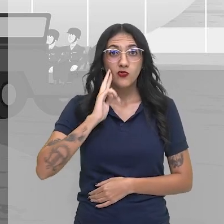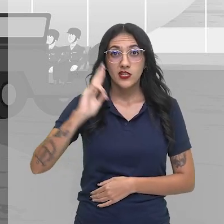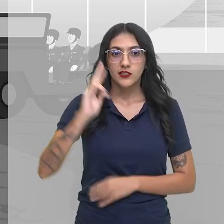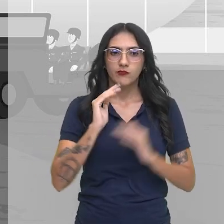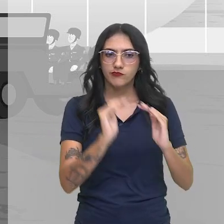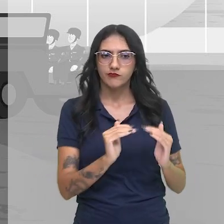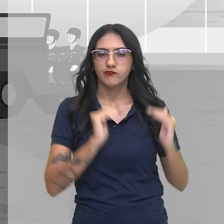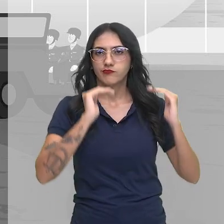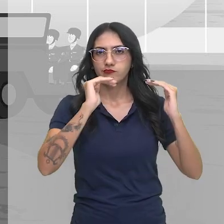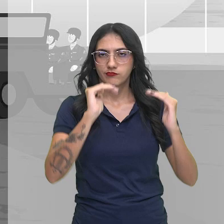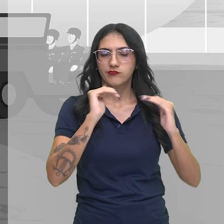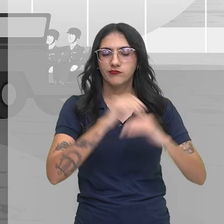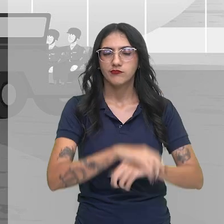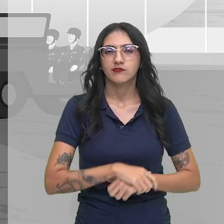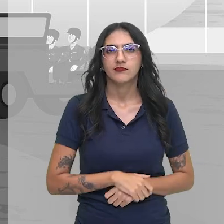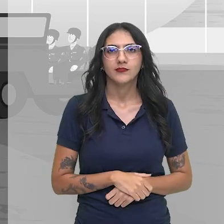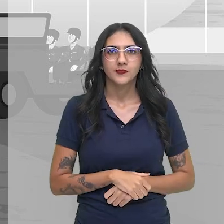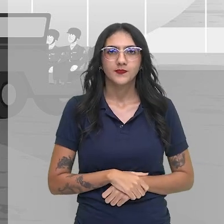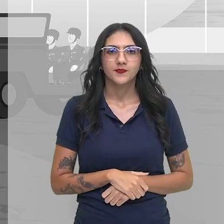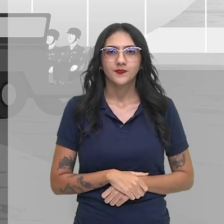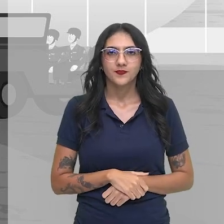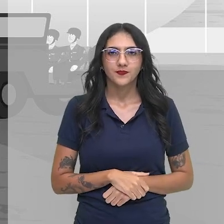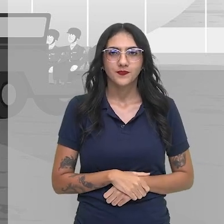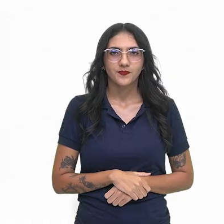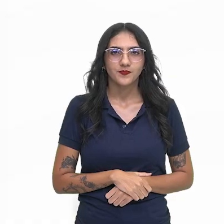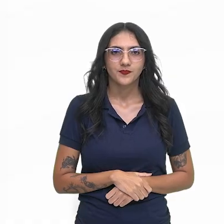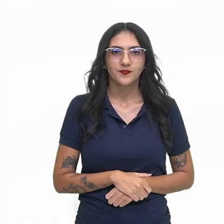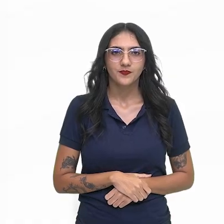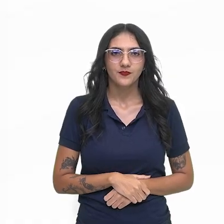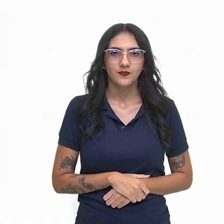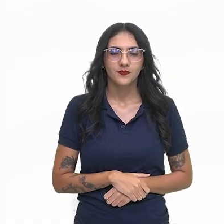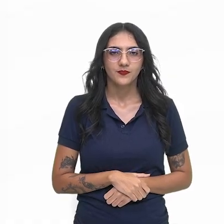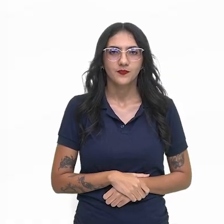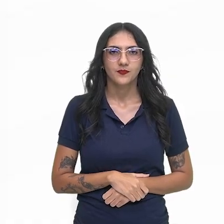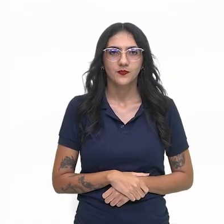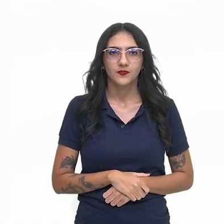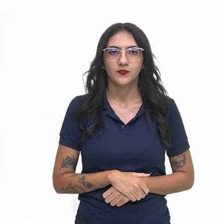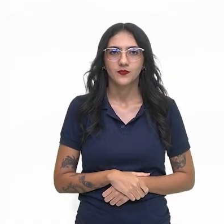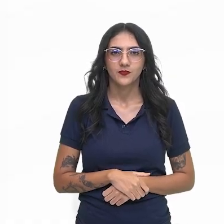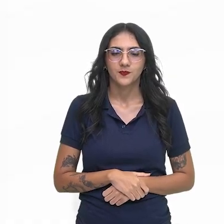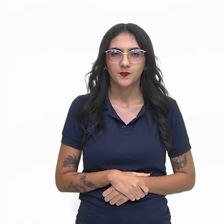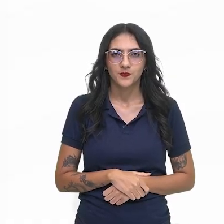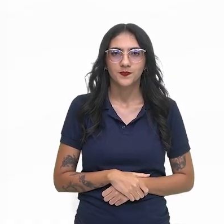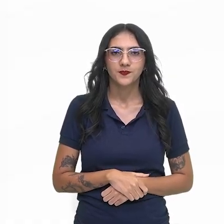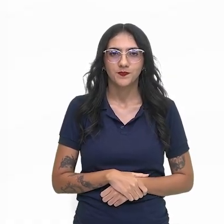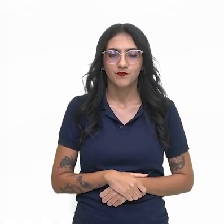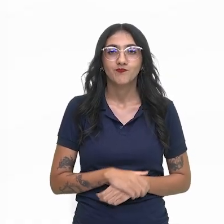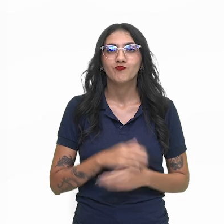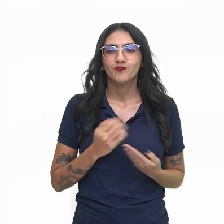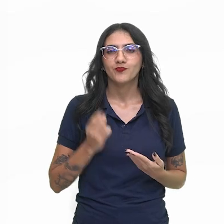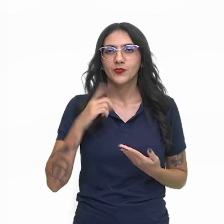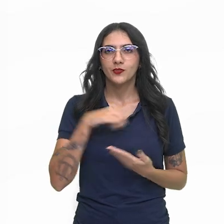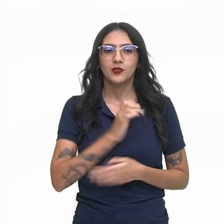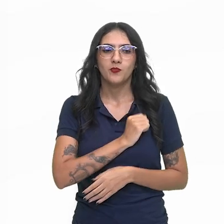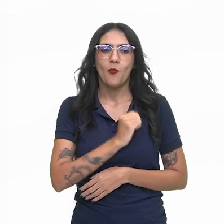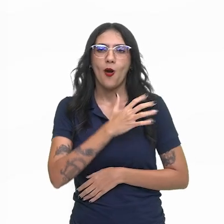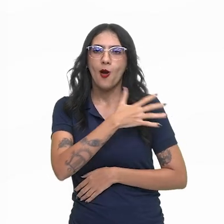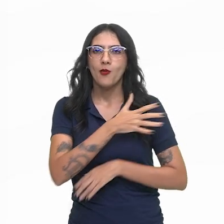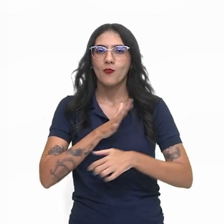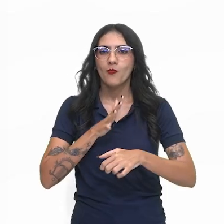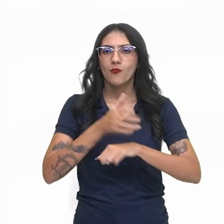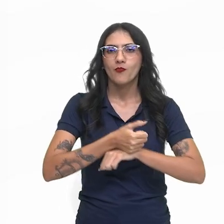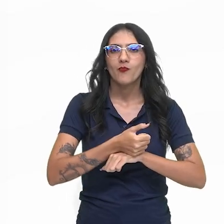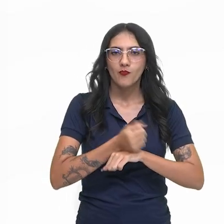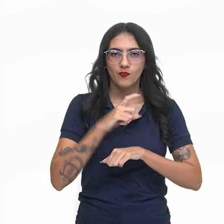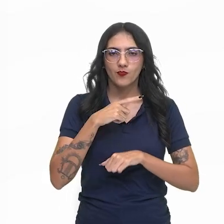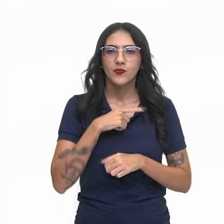chefe de Estado, ok? Vamos ao texto, então. Olha o golpe aí, gente. O caminho que levou ao